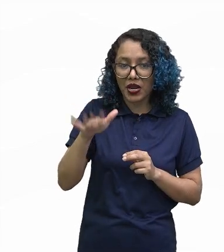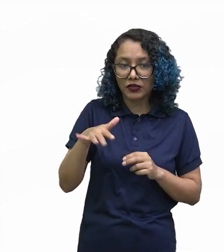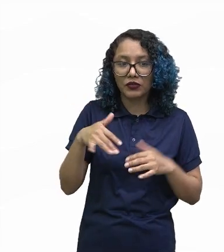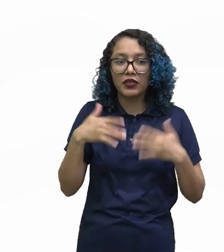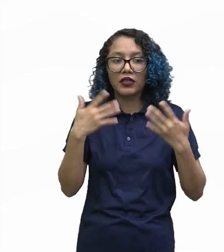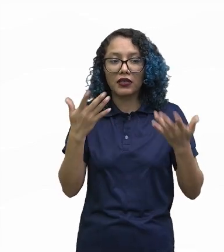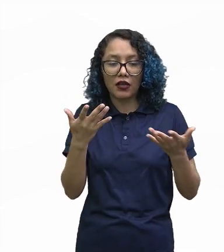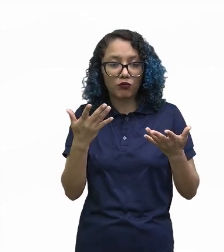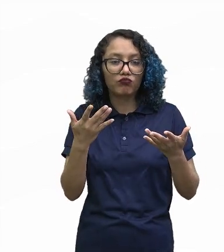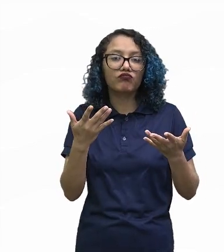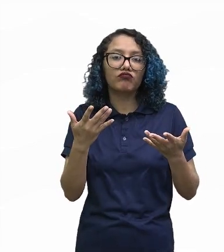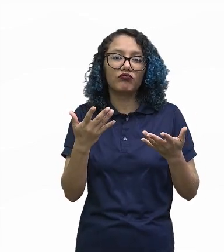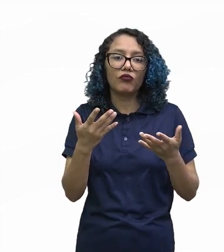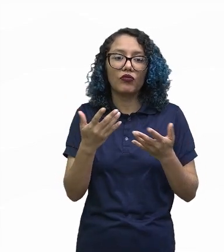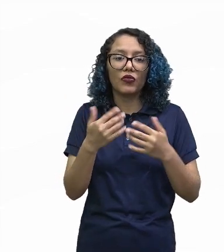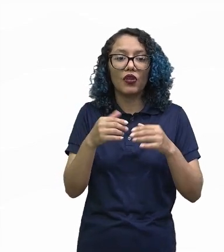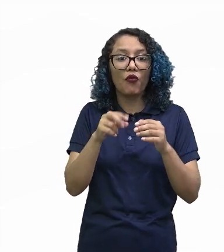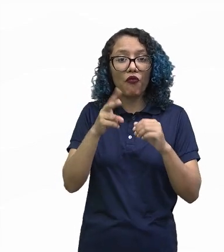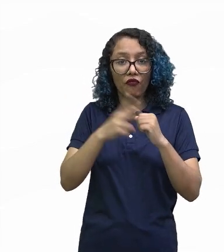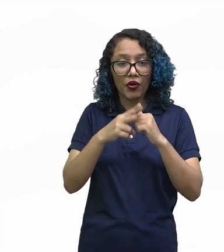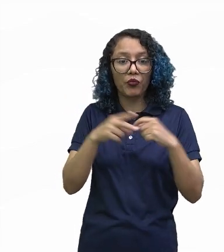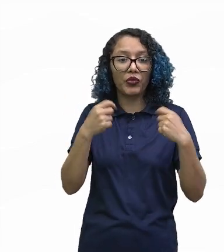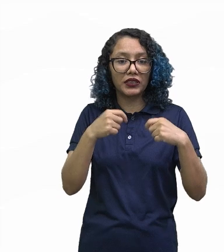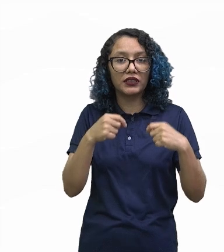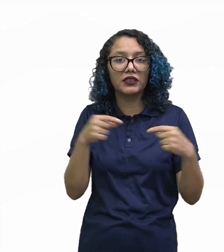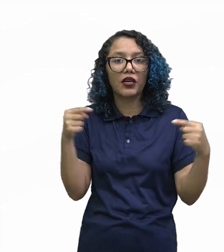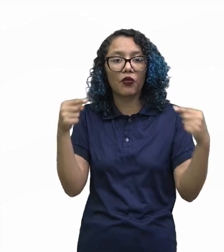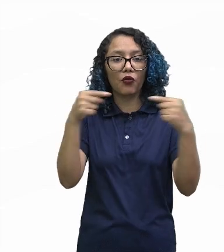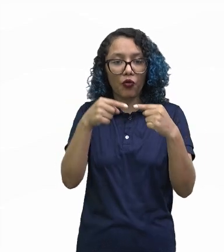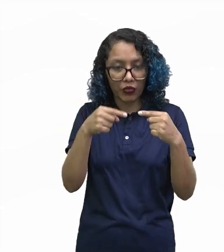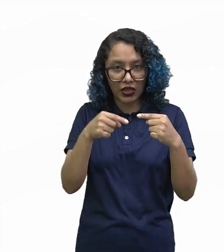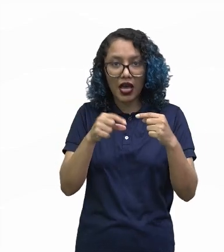a expressão, né, e o verbo vai concordar com ele, vai ficar no